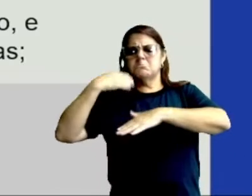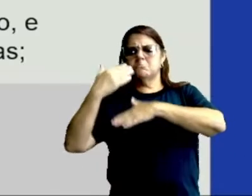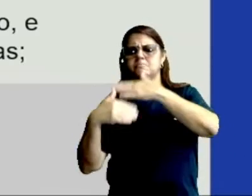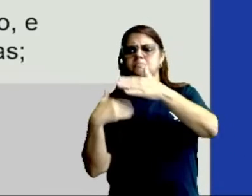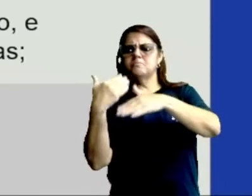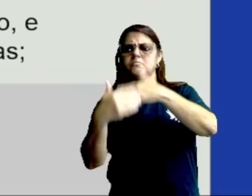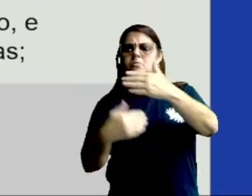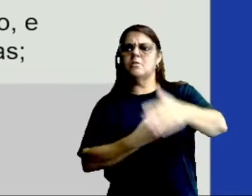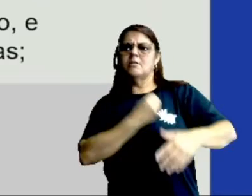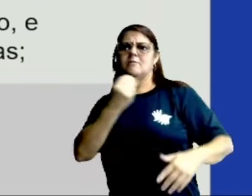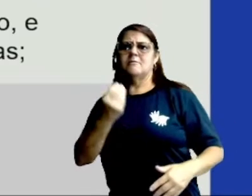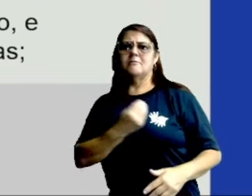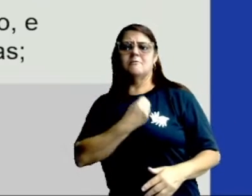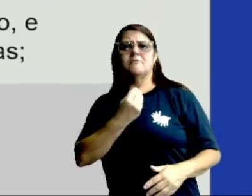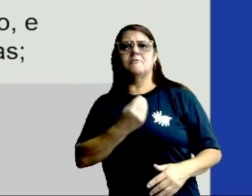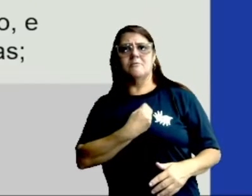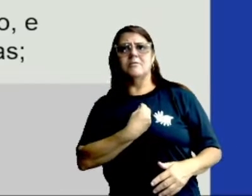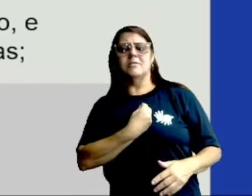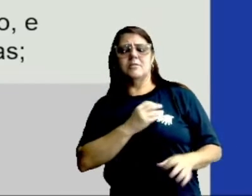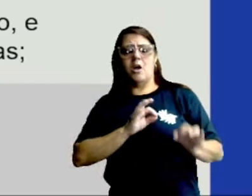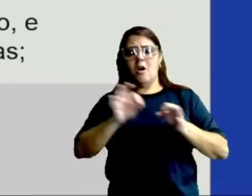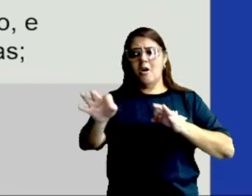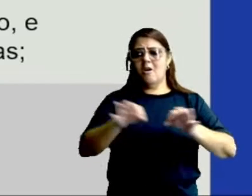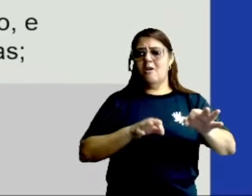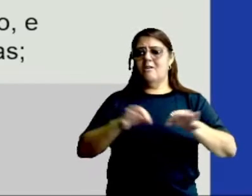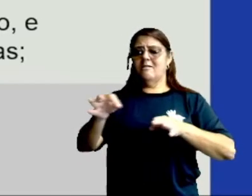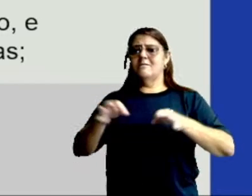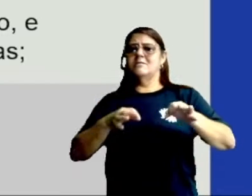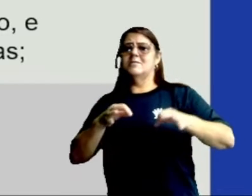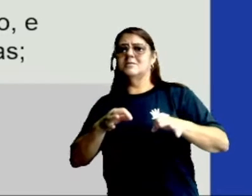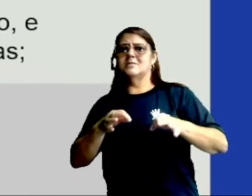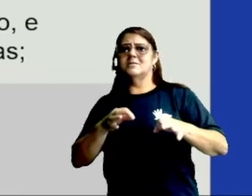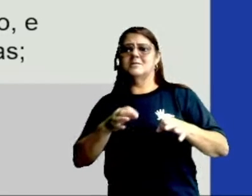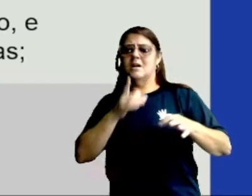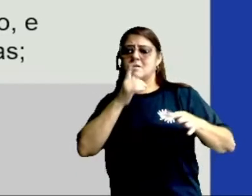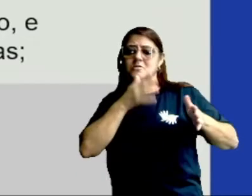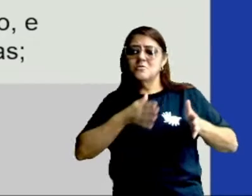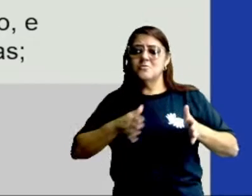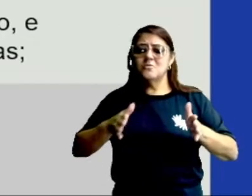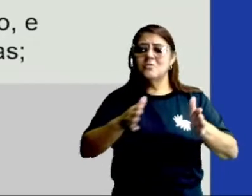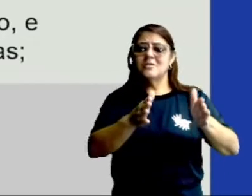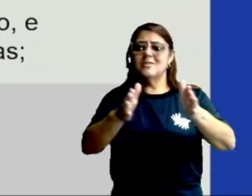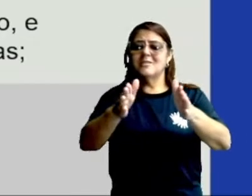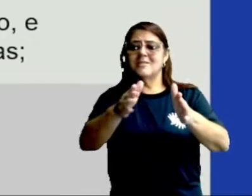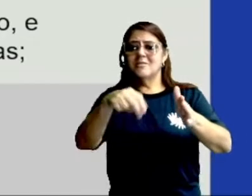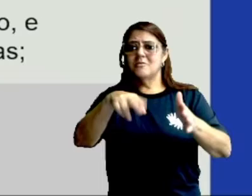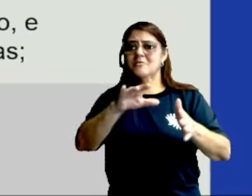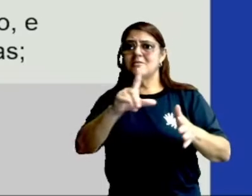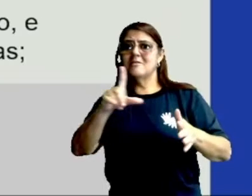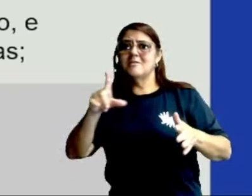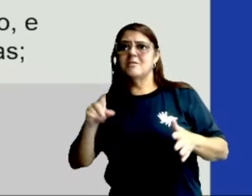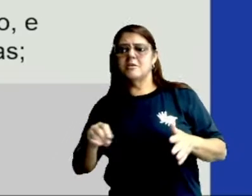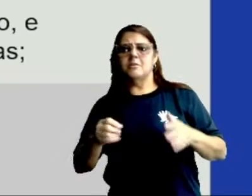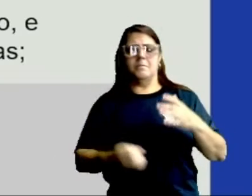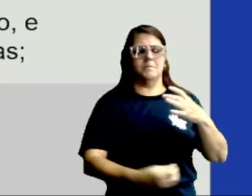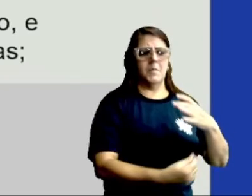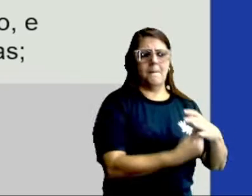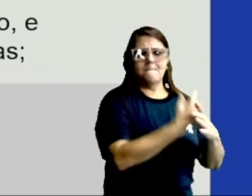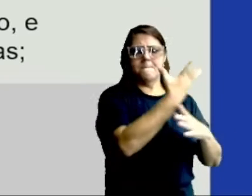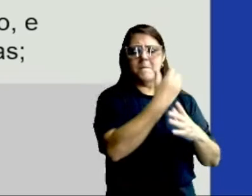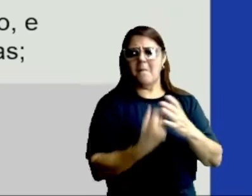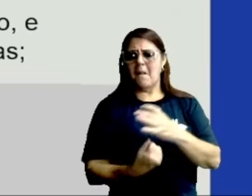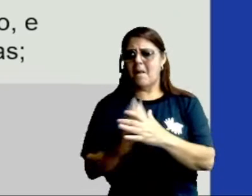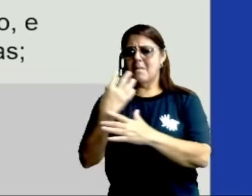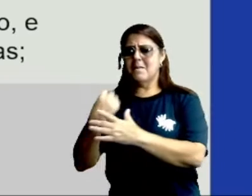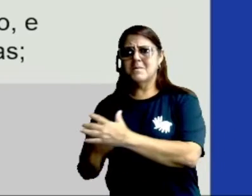desenvolver a vida cotidiana nós dele começaram a se organizar em torno deste Rio Nilo né Ele toma toma desenvolver as lavouras